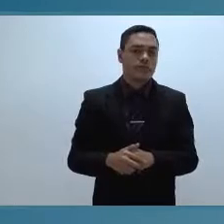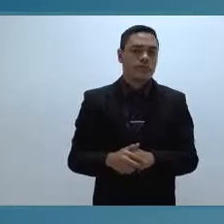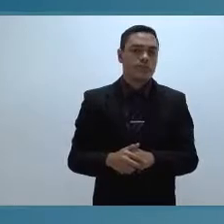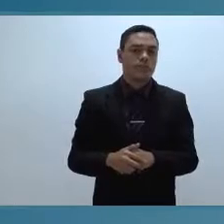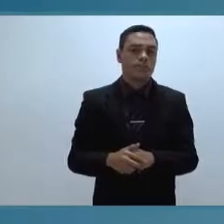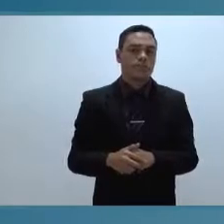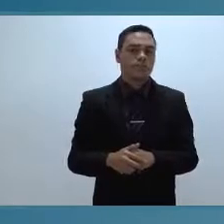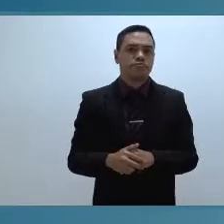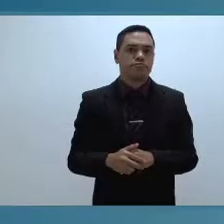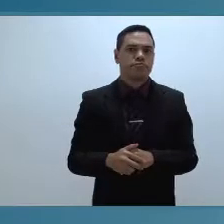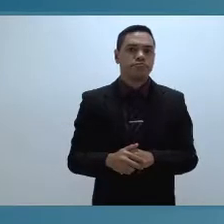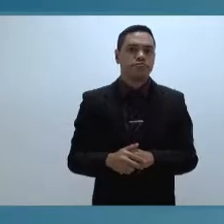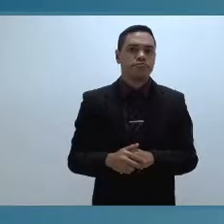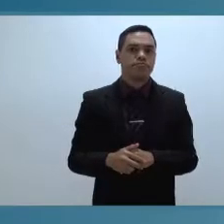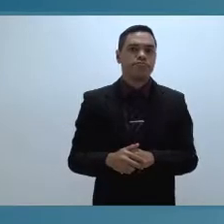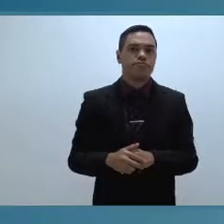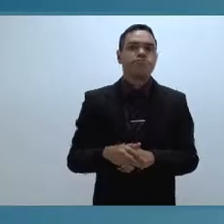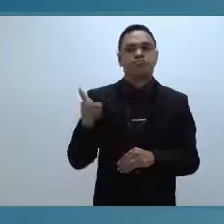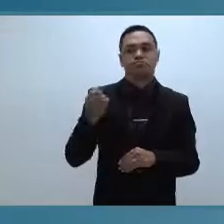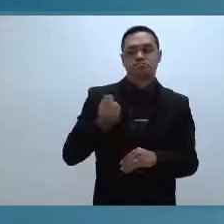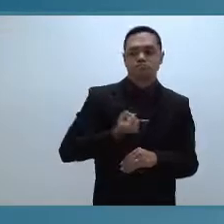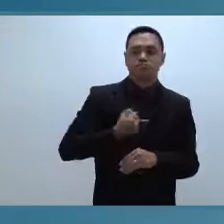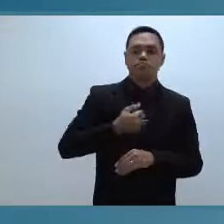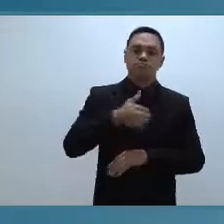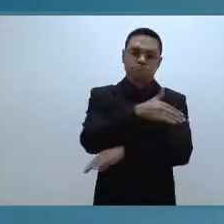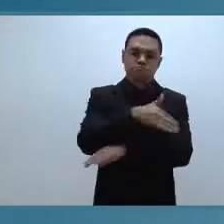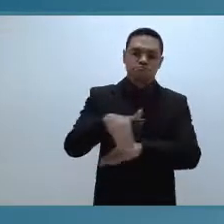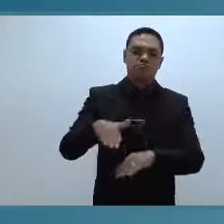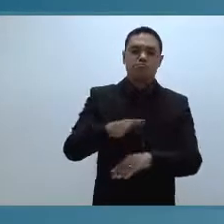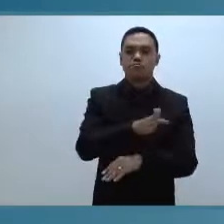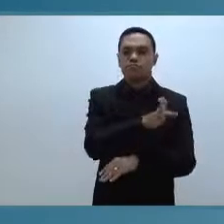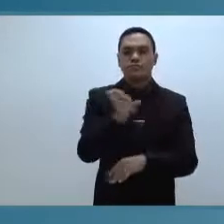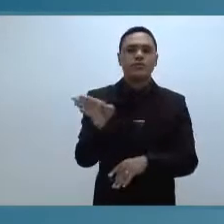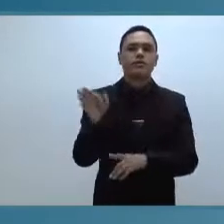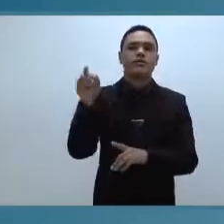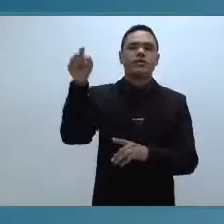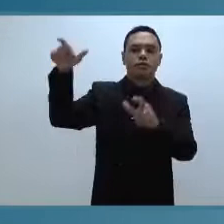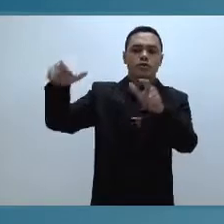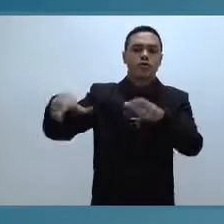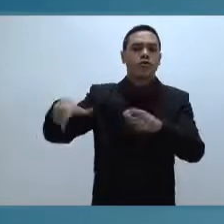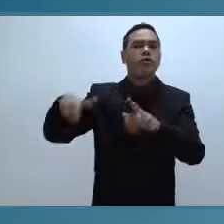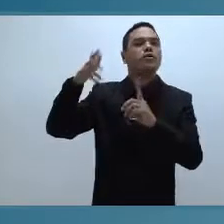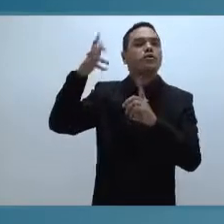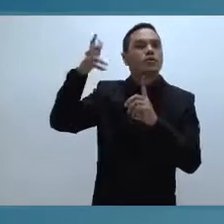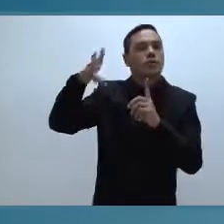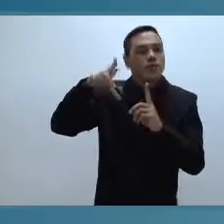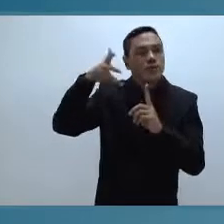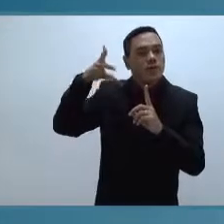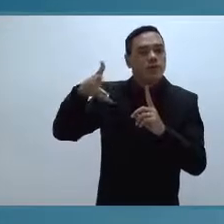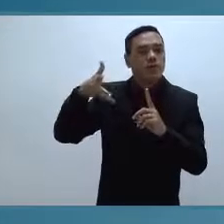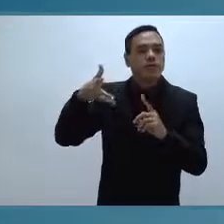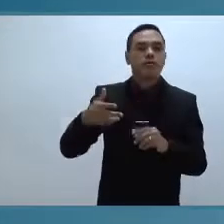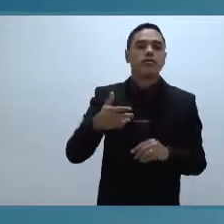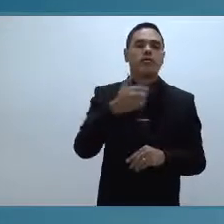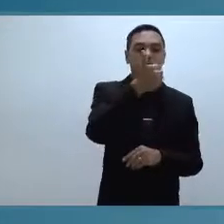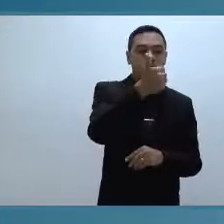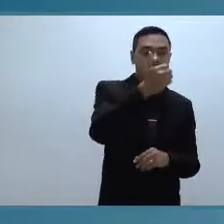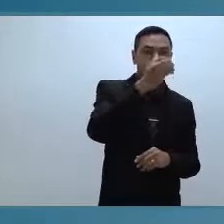Atenção ao Trabalhador da SESC. Às 10h30, às 13